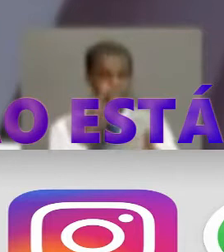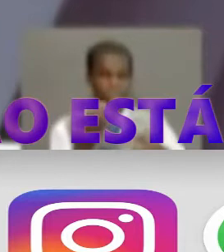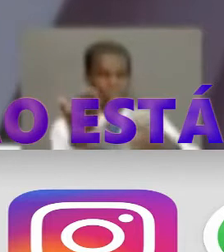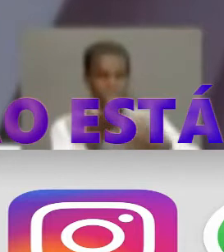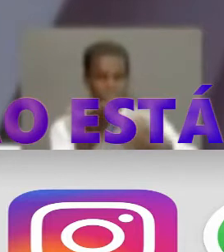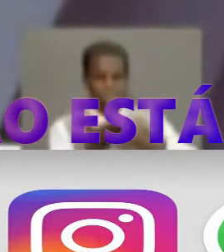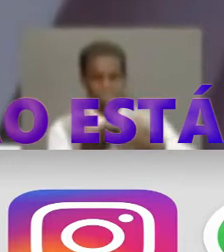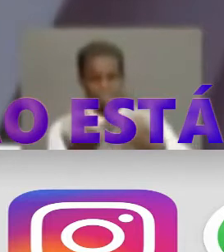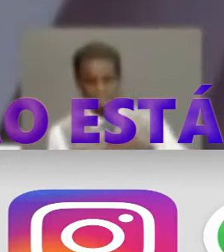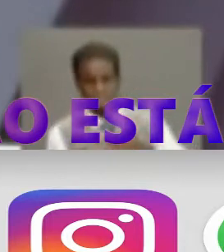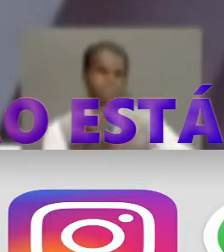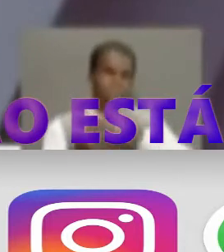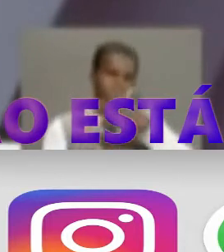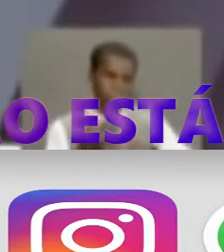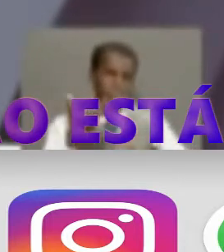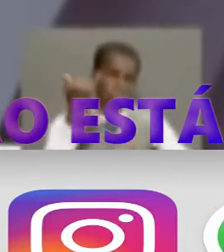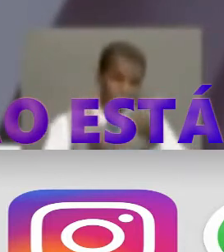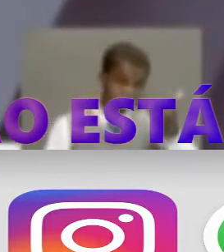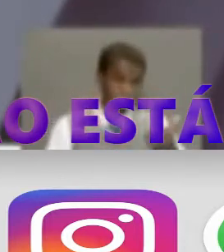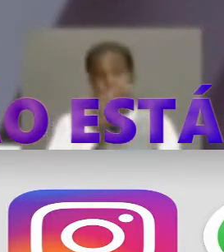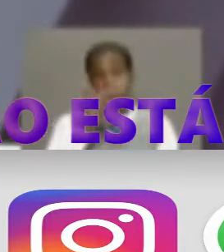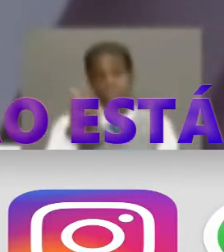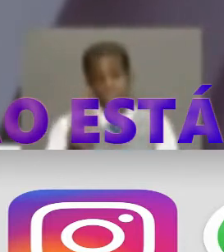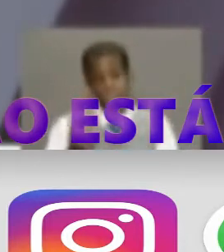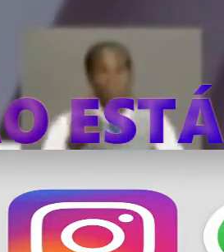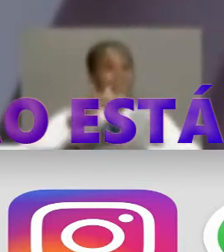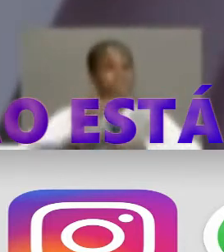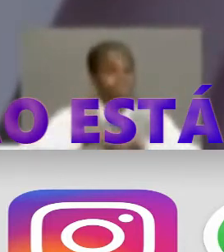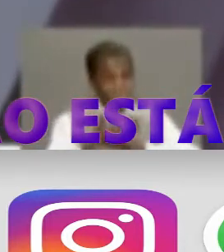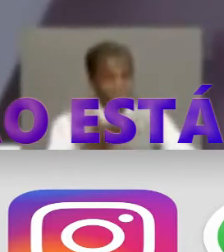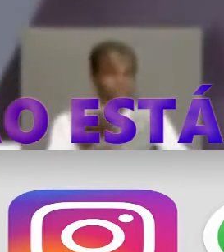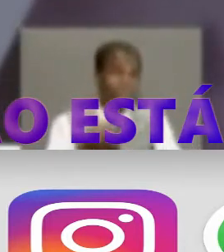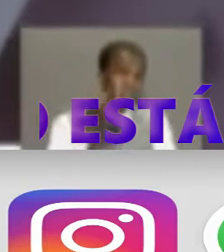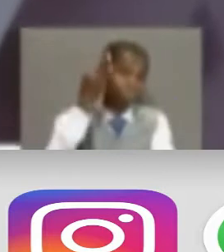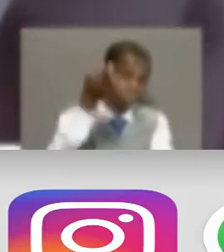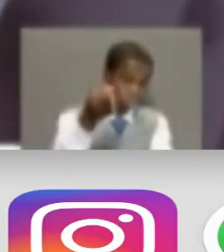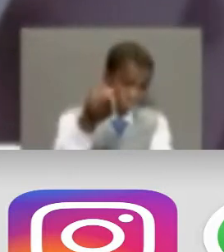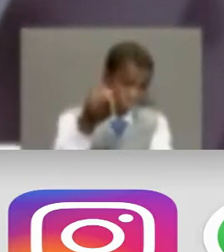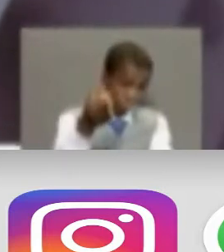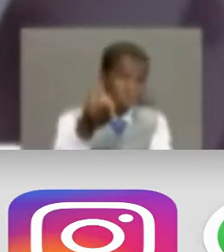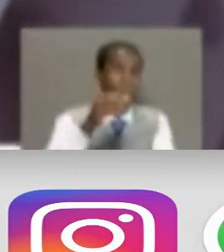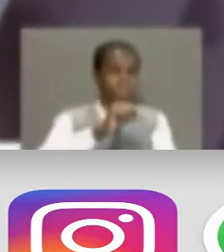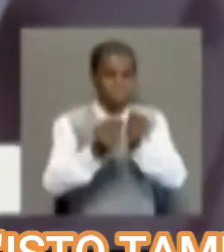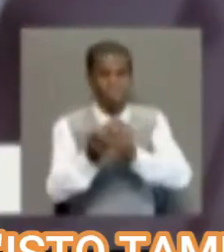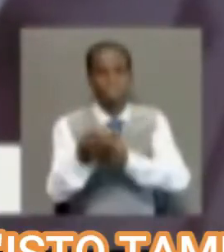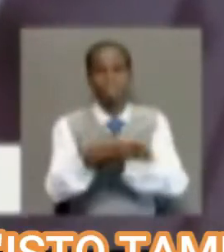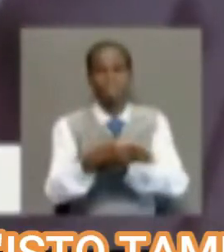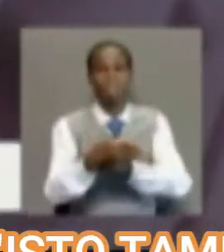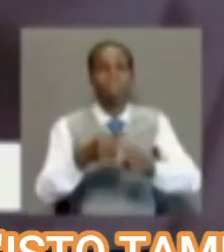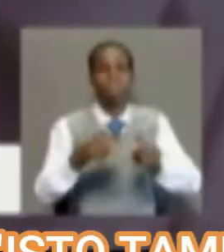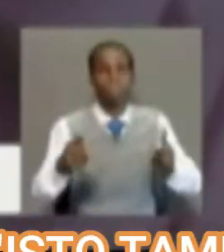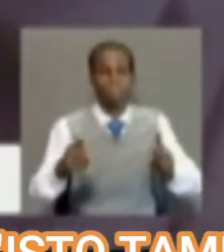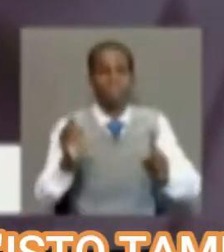poderia ter um melhor fim e, eventualmente, num outro momento, haver um outro tipo de fricção. Mas eu não estava a esperar inicialmente. O que é